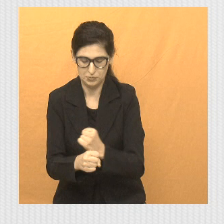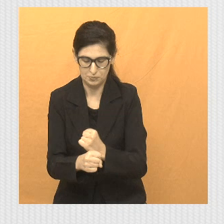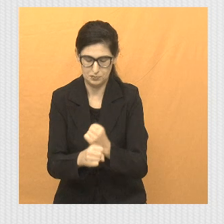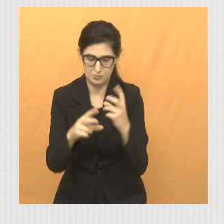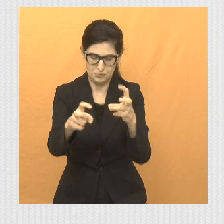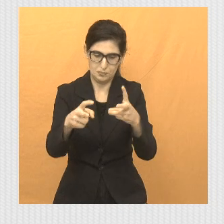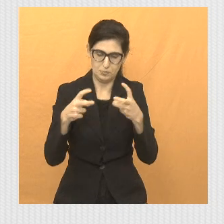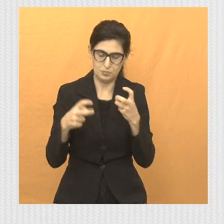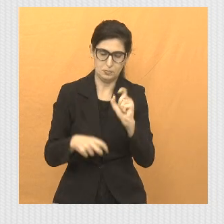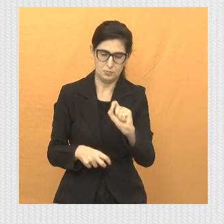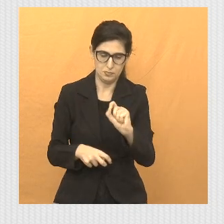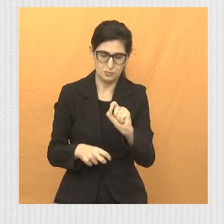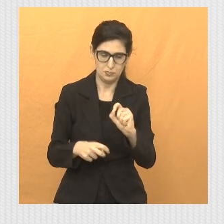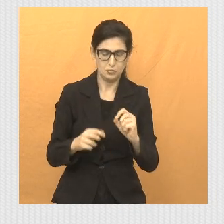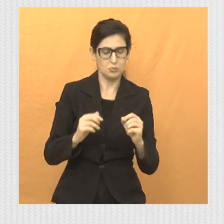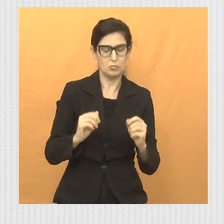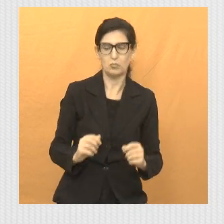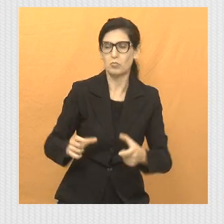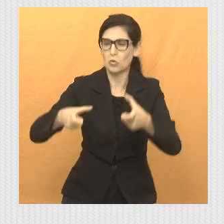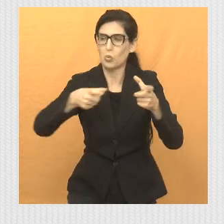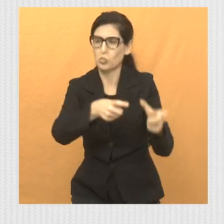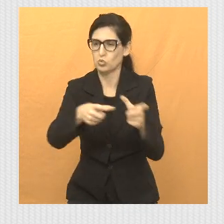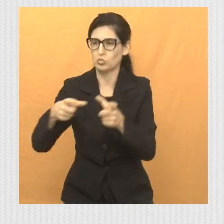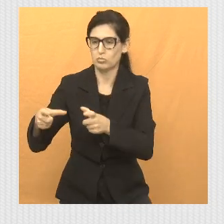de imóveis vistoriados, que